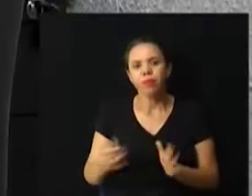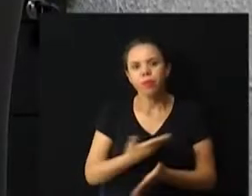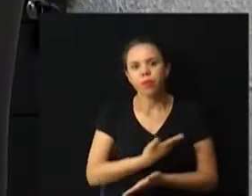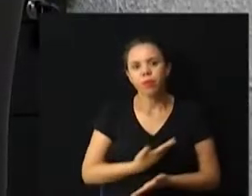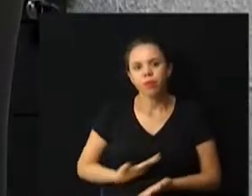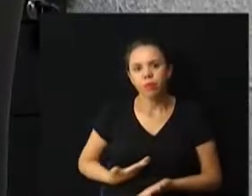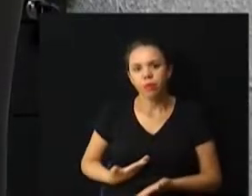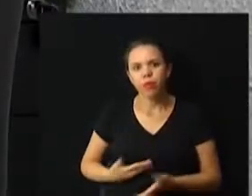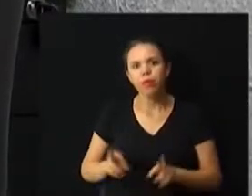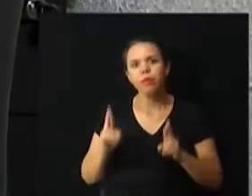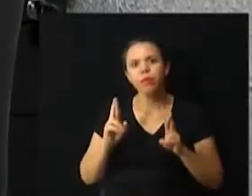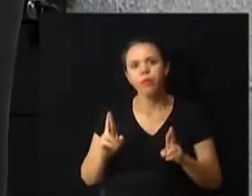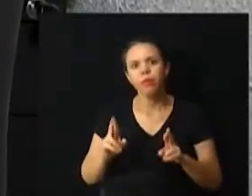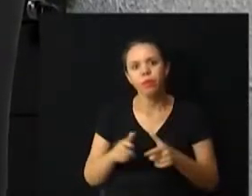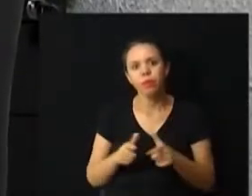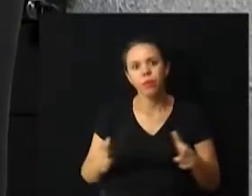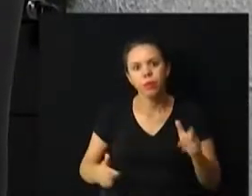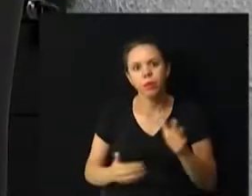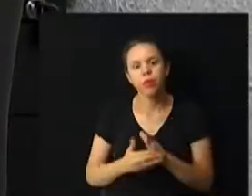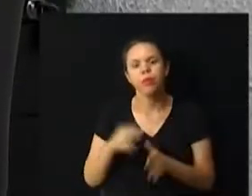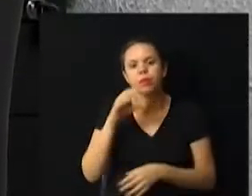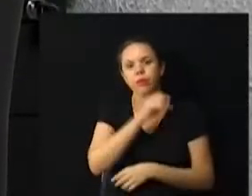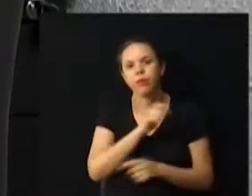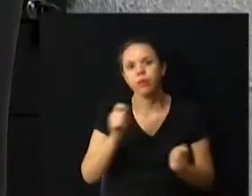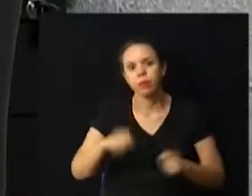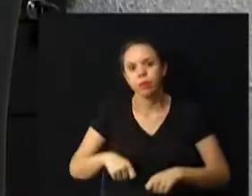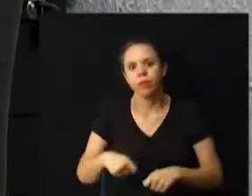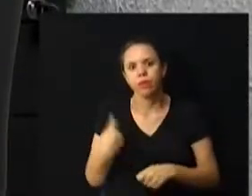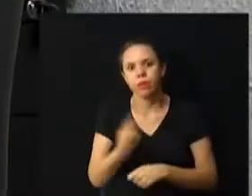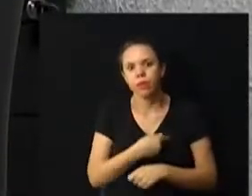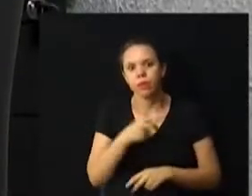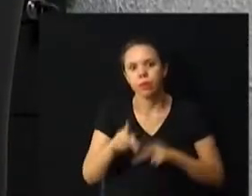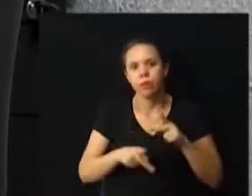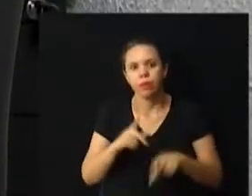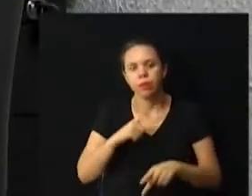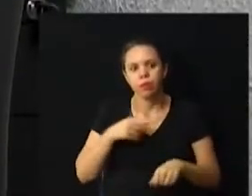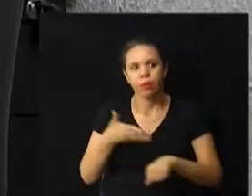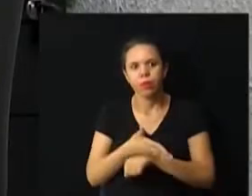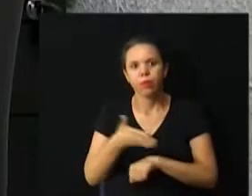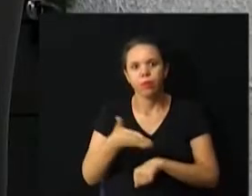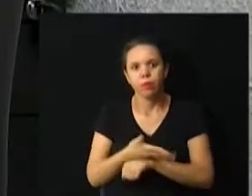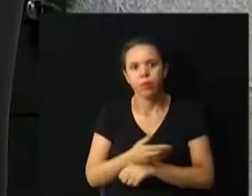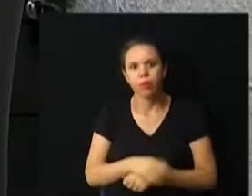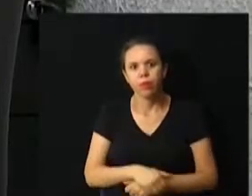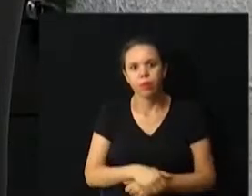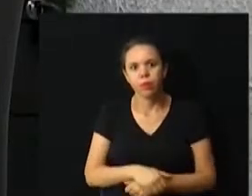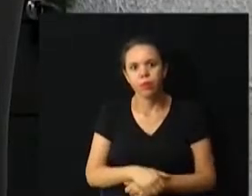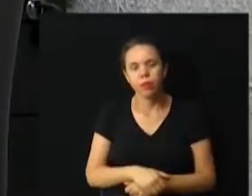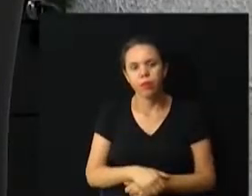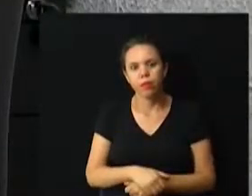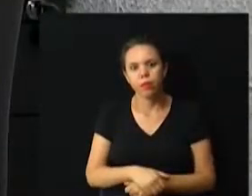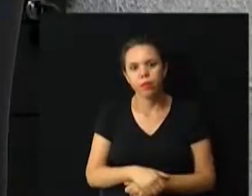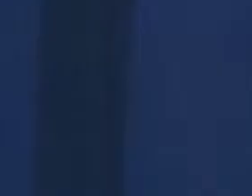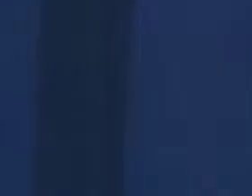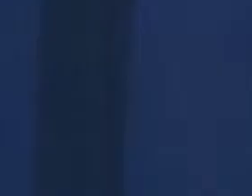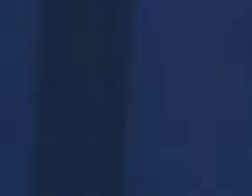poder público, que a gente espera que venha o mais rápido possível, para que nosso povo tenha acesso a essas informações.